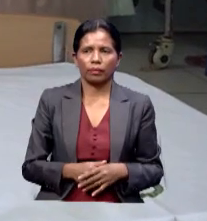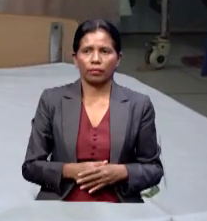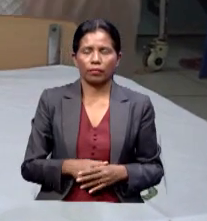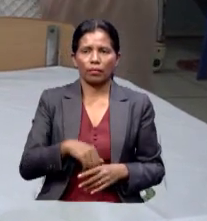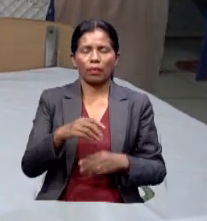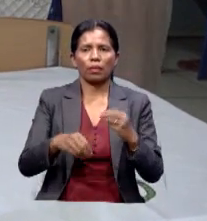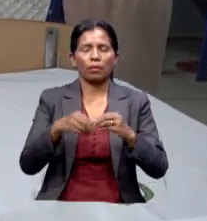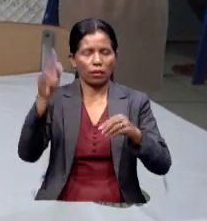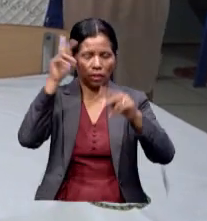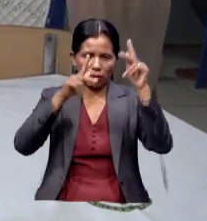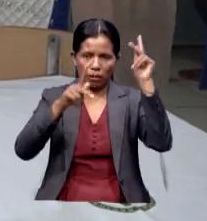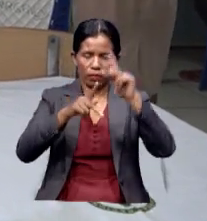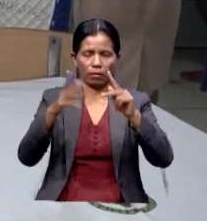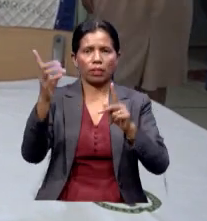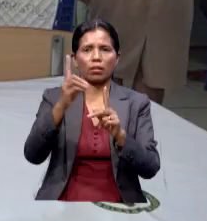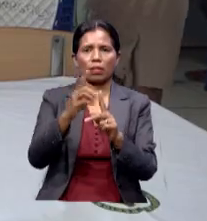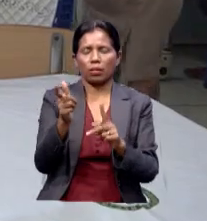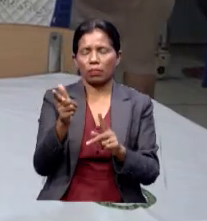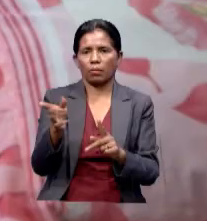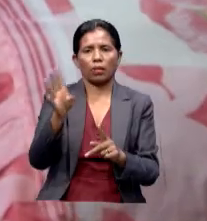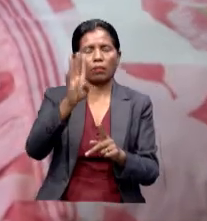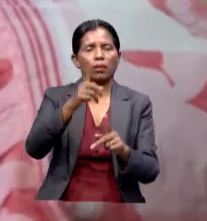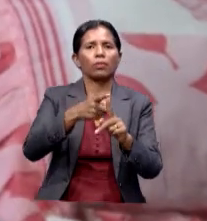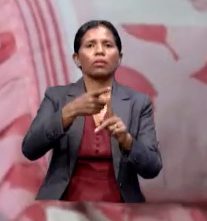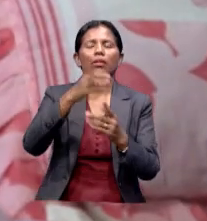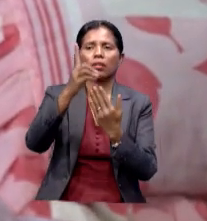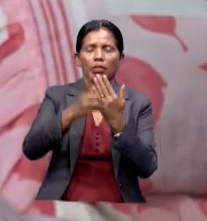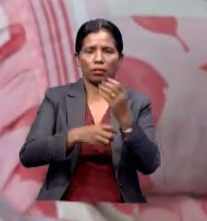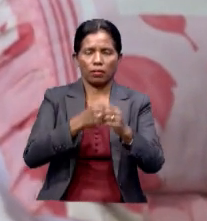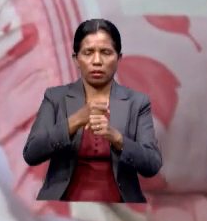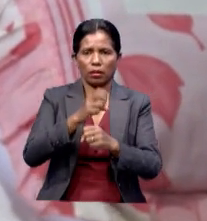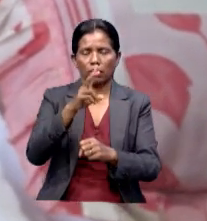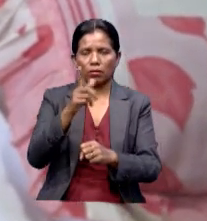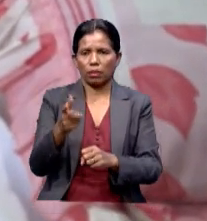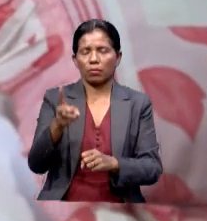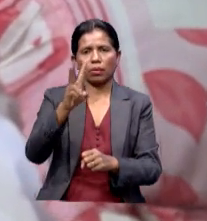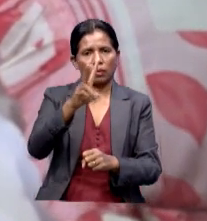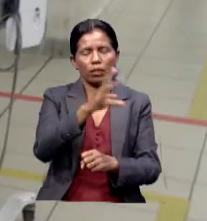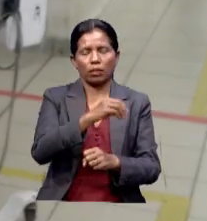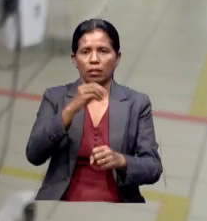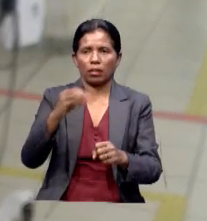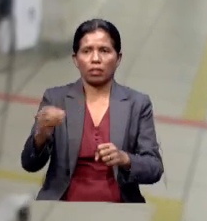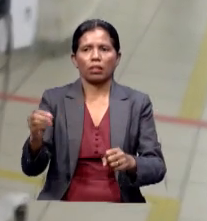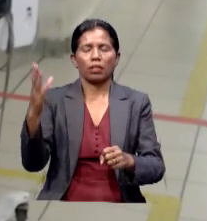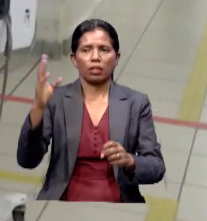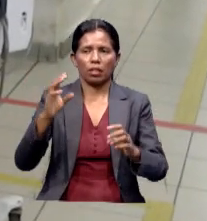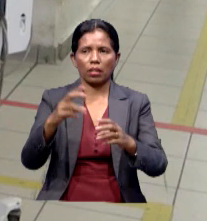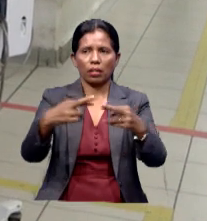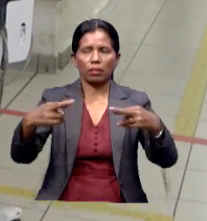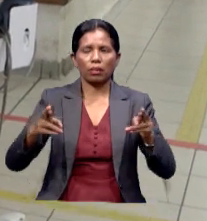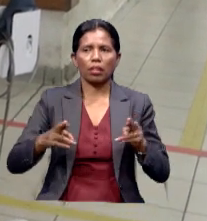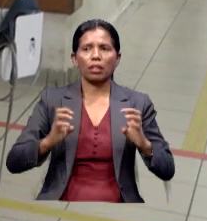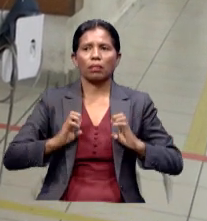Relaciona o caso neba acontece ya loron rua nulu resin hat fulan dezembro tinan rihun rua rua nulu resin rua ya sala emergência hospital